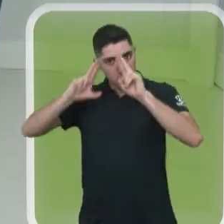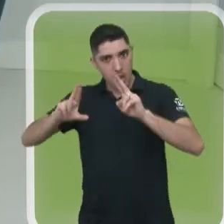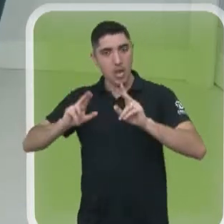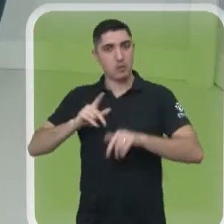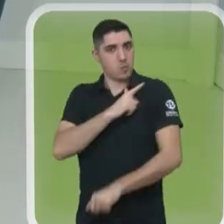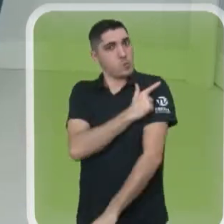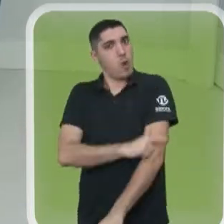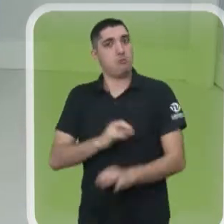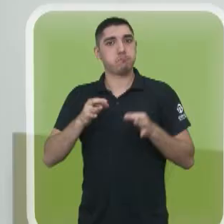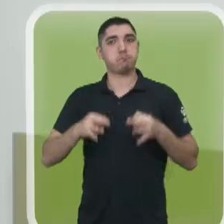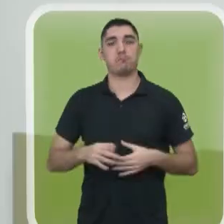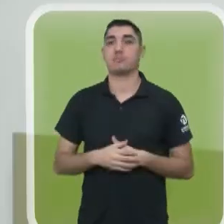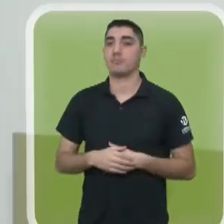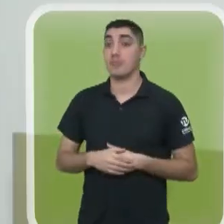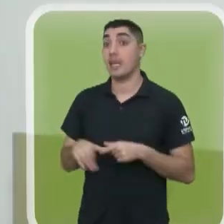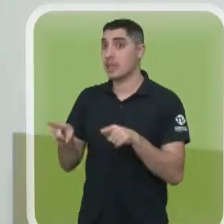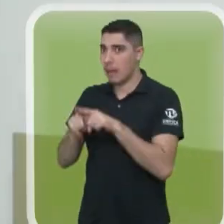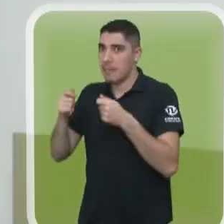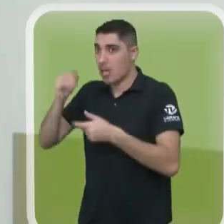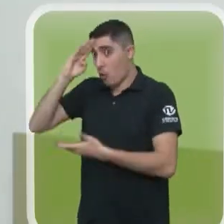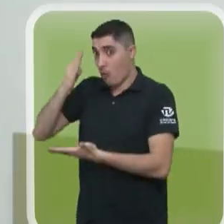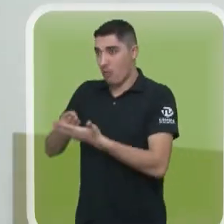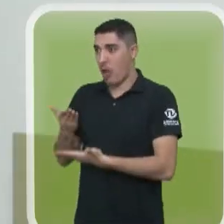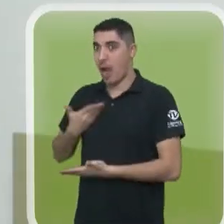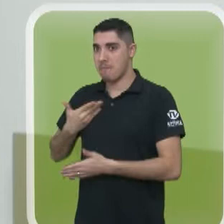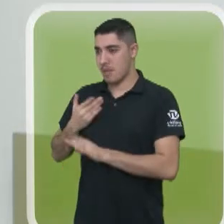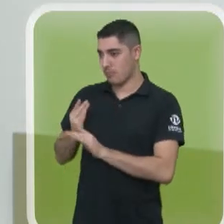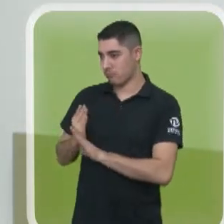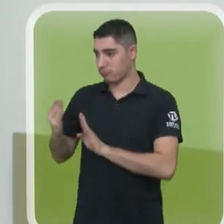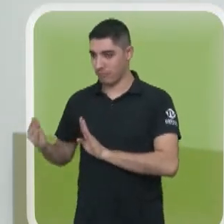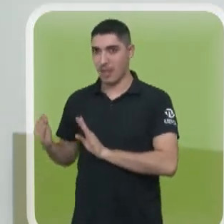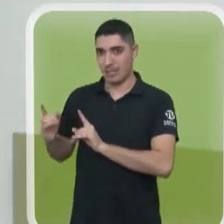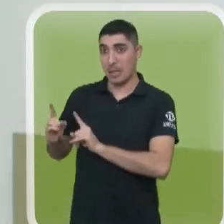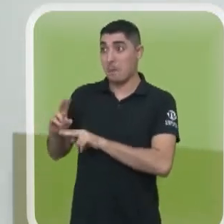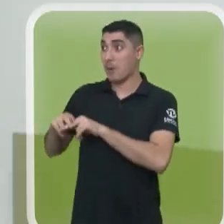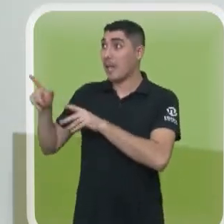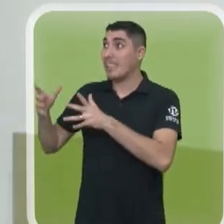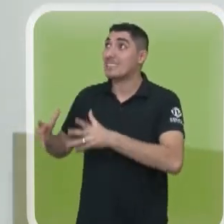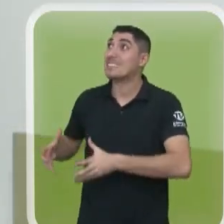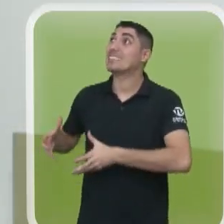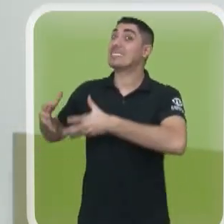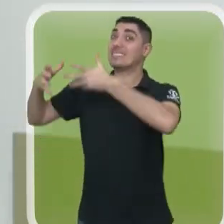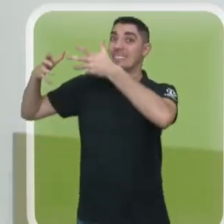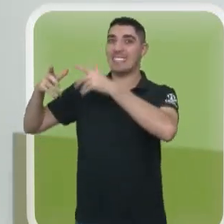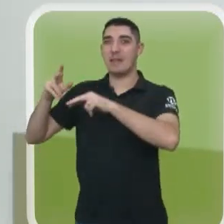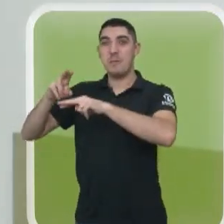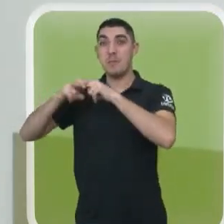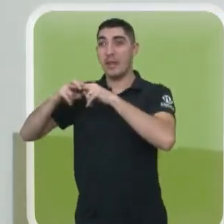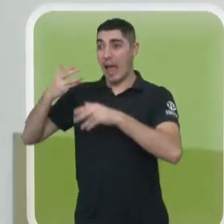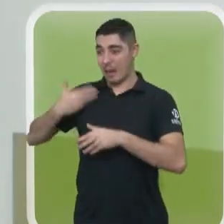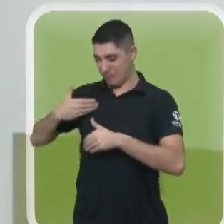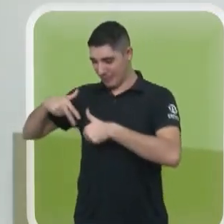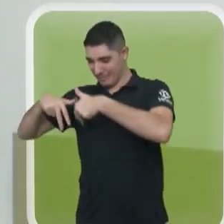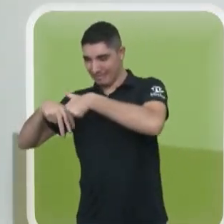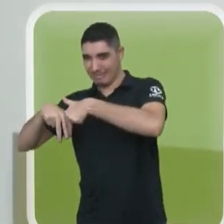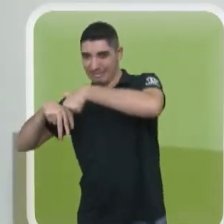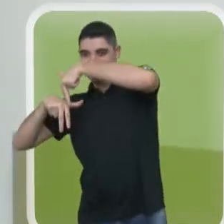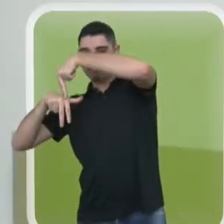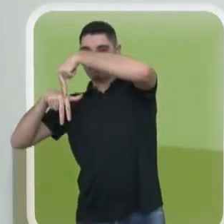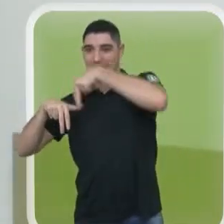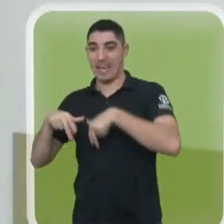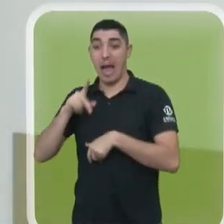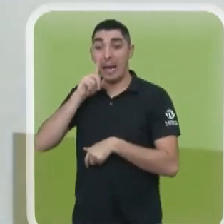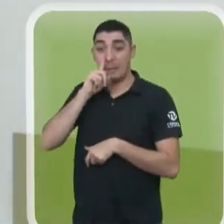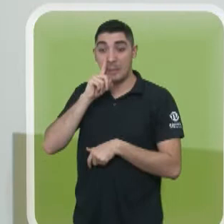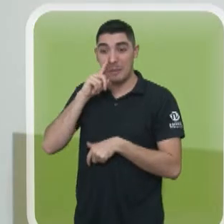situação né Bruno aí tem que confiar no companheiro lá que o rapaz quer dizer tem que confiar no cara de baixo também que se ergue ele né que Senão